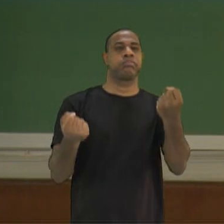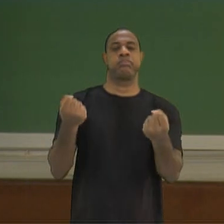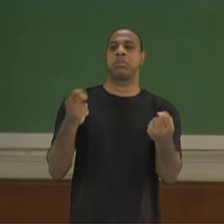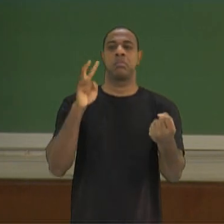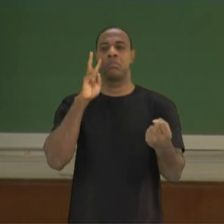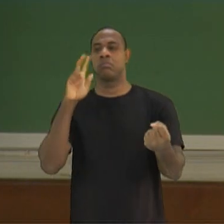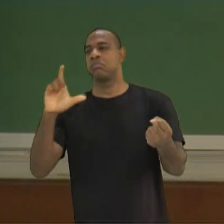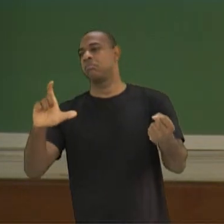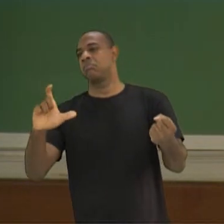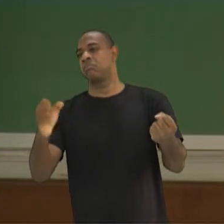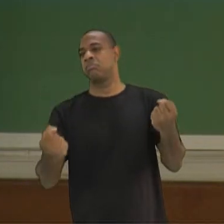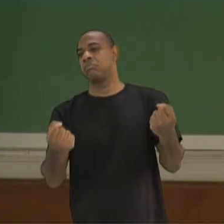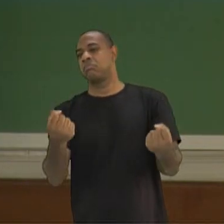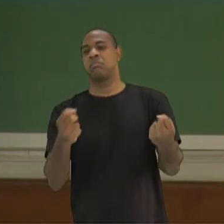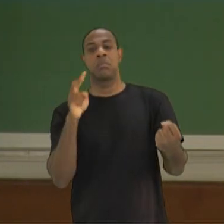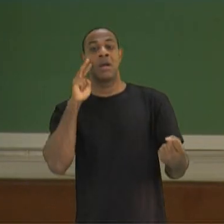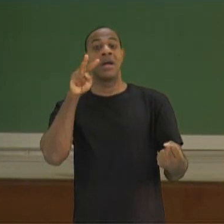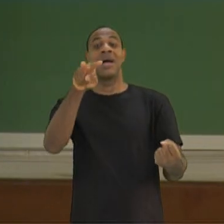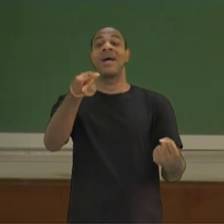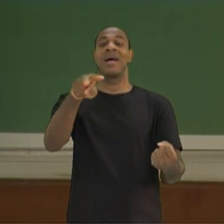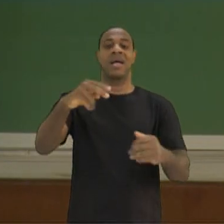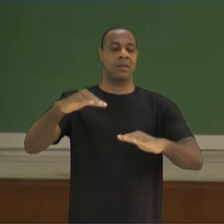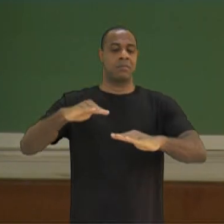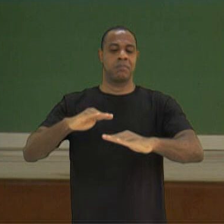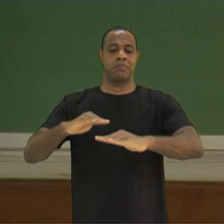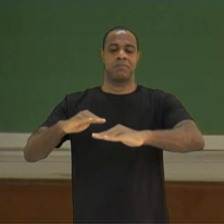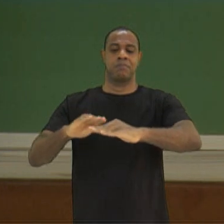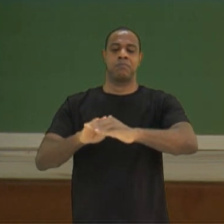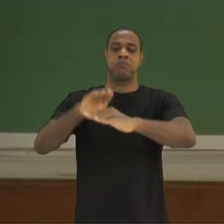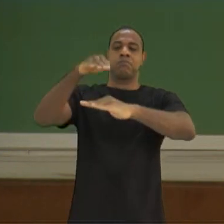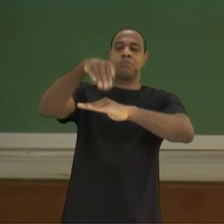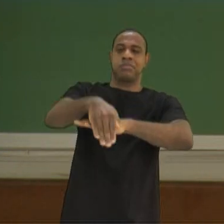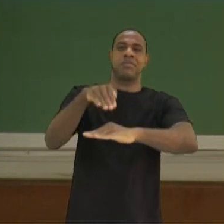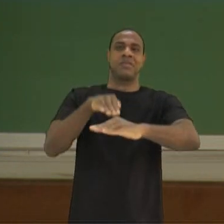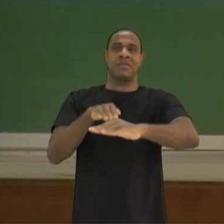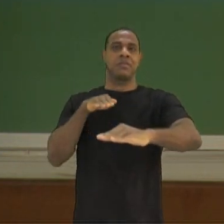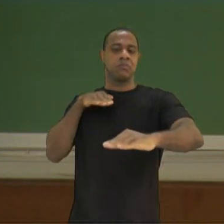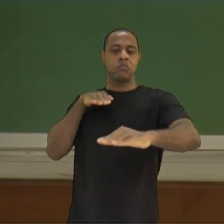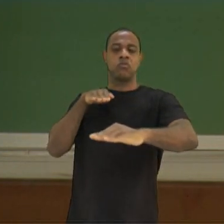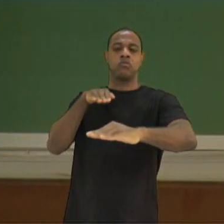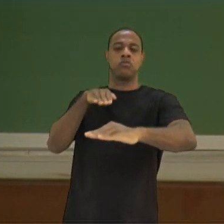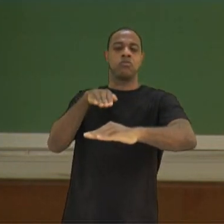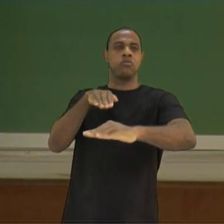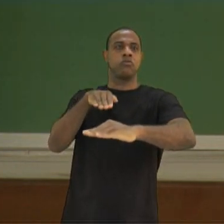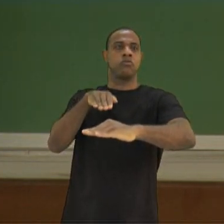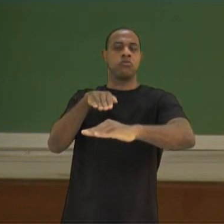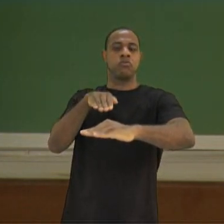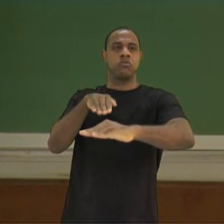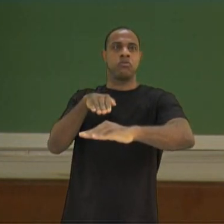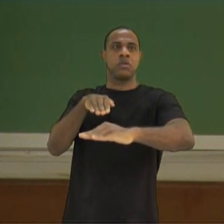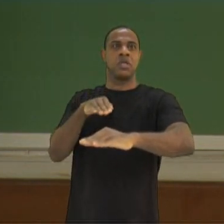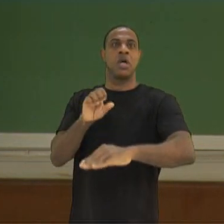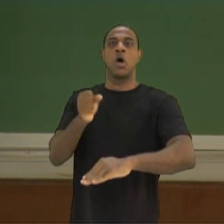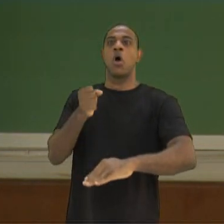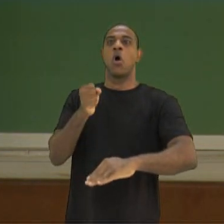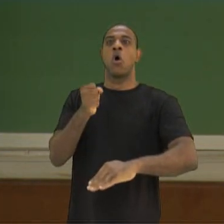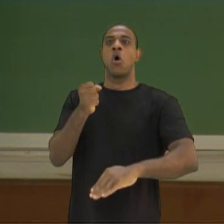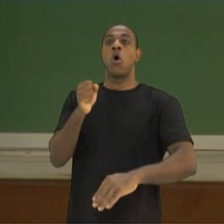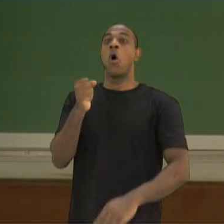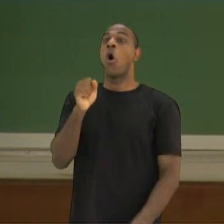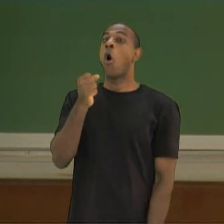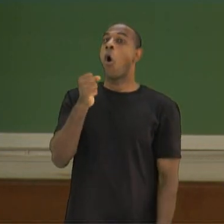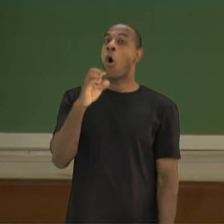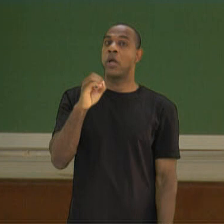repara, né, que logo à frente tem uma lombada, um redutor de velocidade. Então o que que acontece? De 80 km por hora que